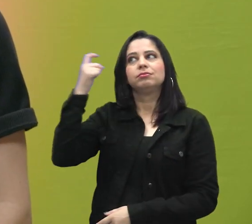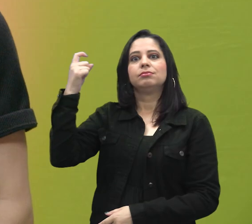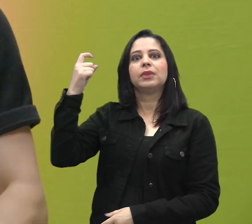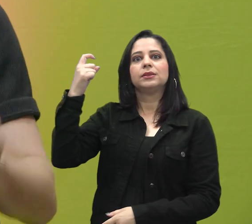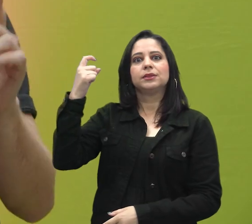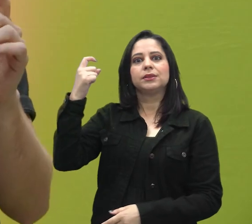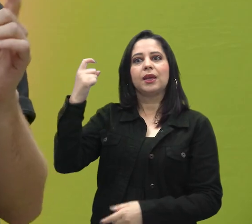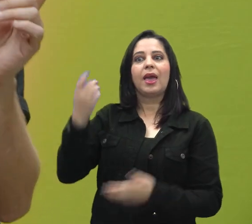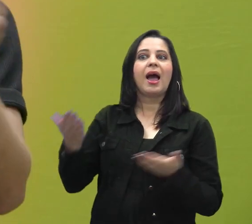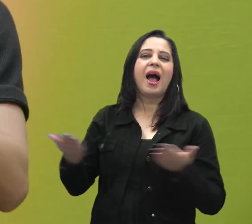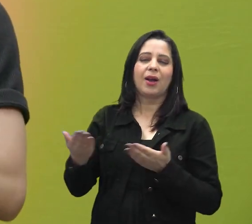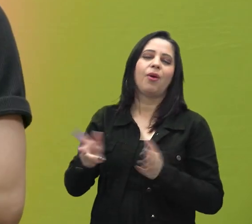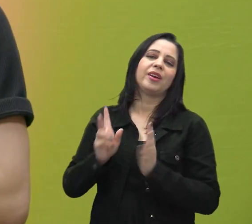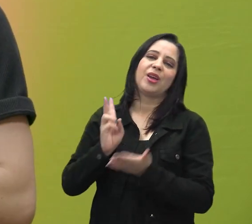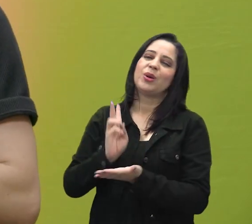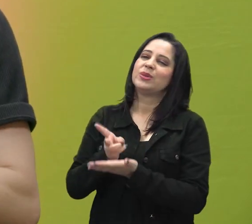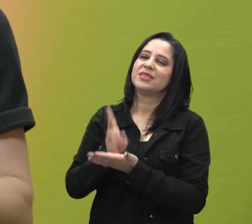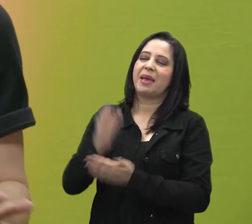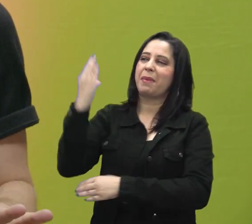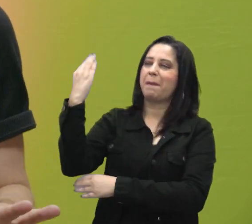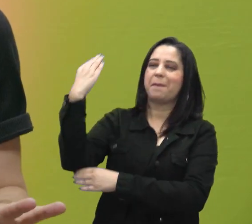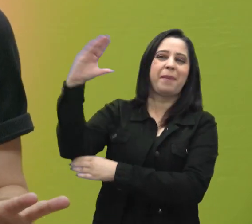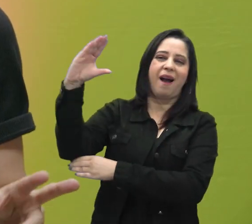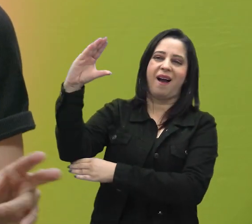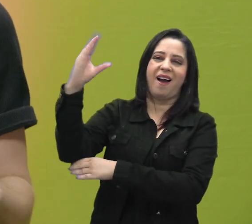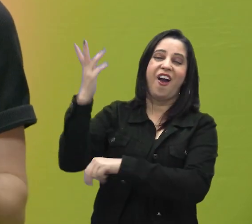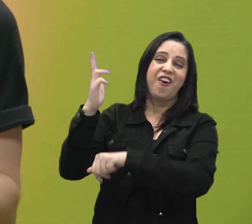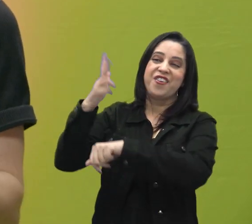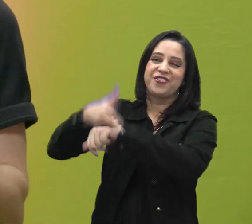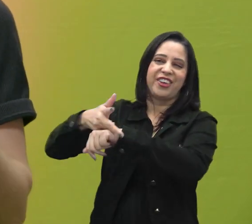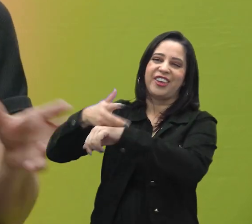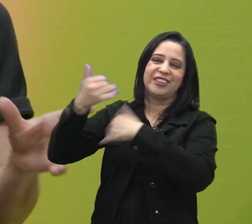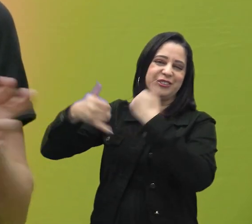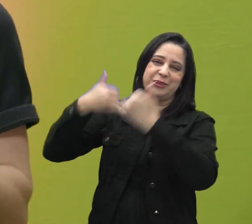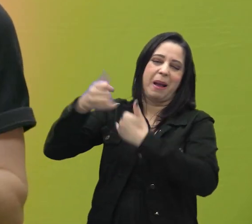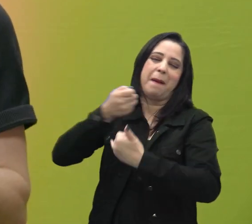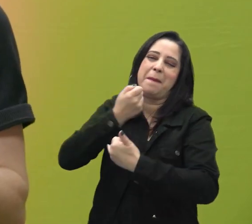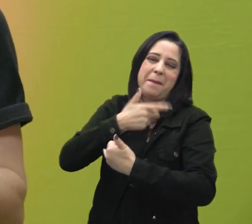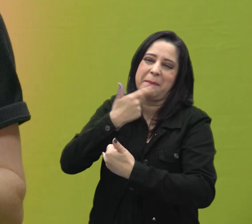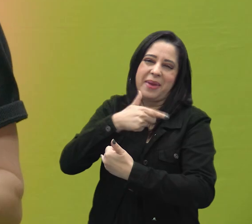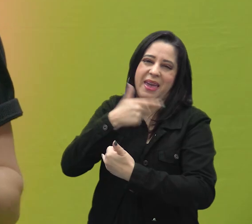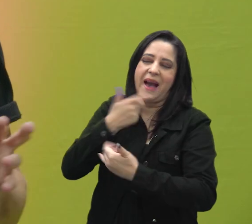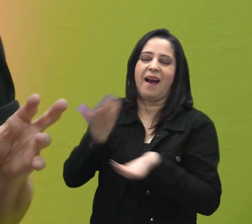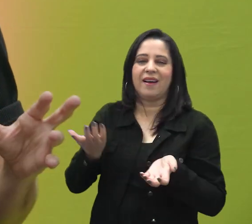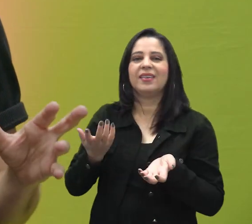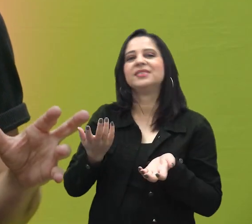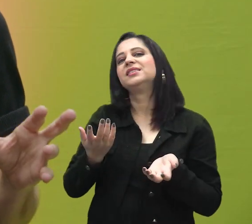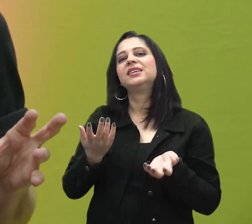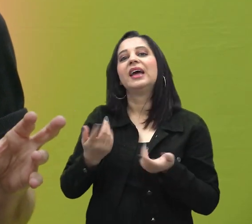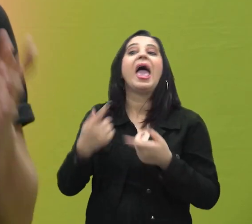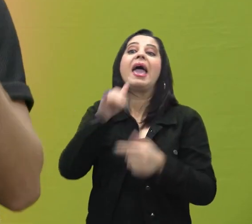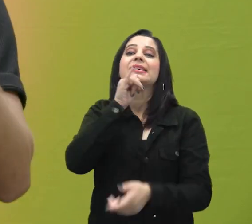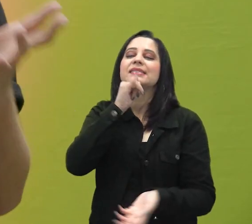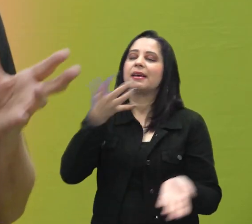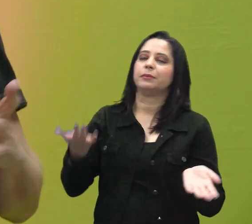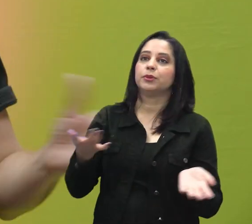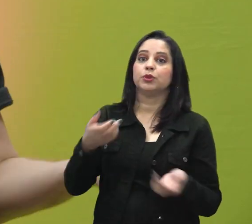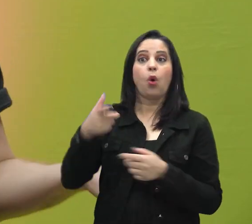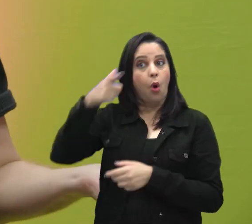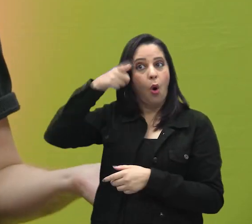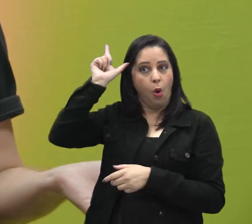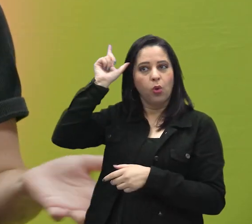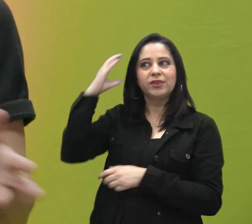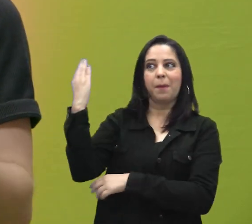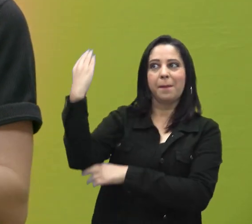a internet. Hoje, dia sim, dia não, eu posto alguma brincadeira de vídeo que entra em contradição. Então eu mostro, por exemplo, ontem